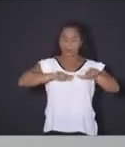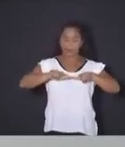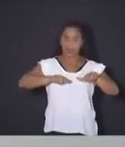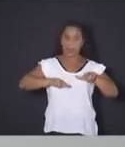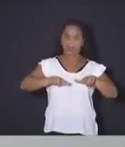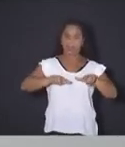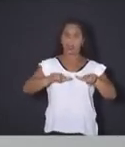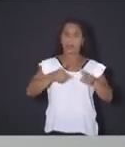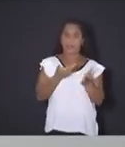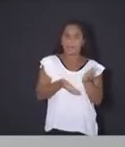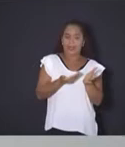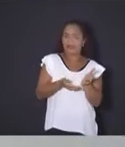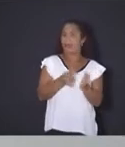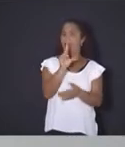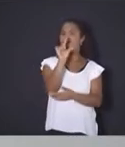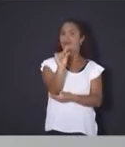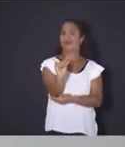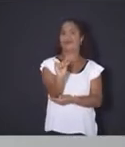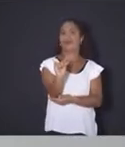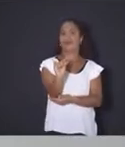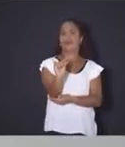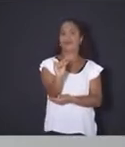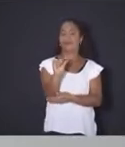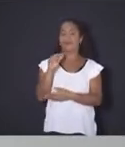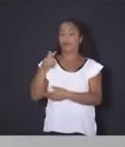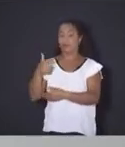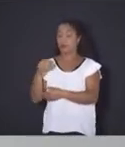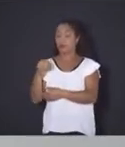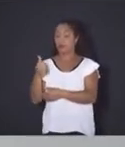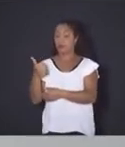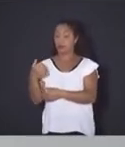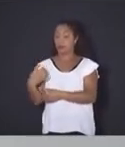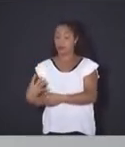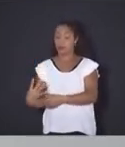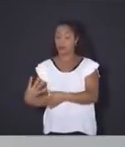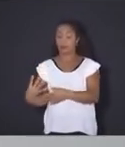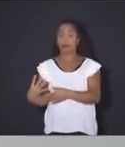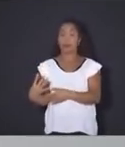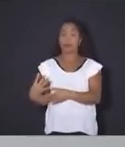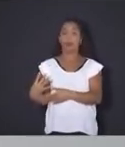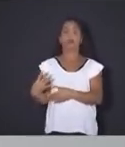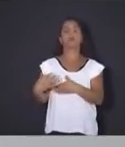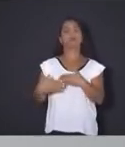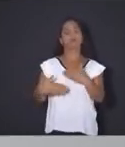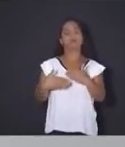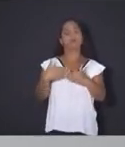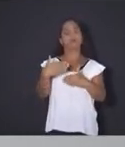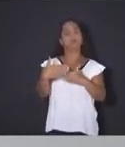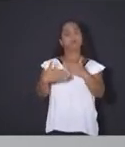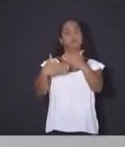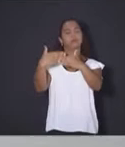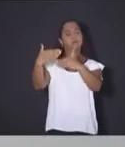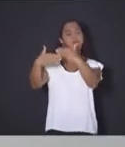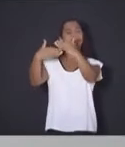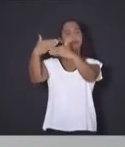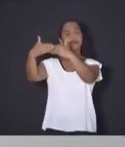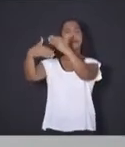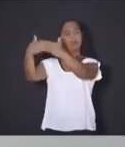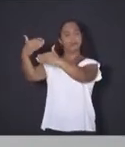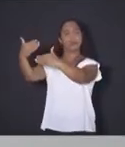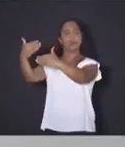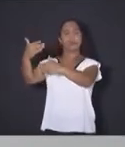em 2014 até 2014 a economia brasileira devia cancelar até